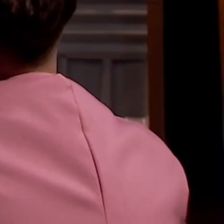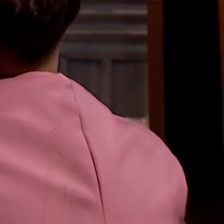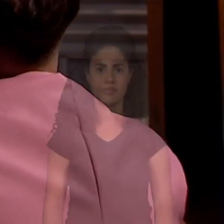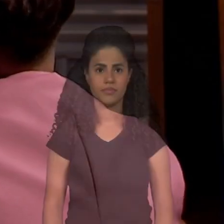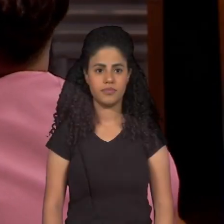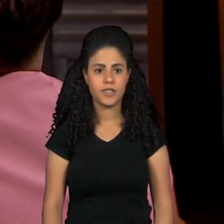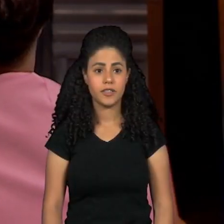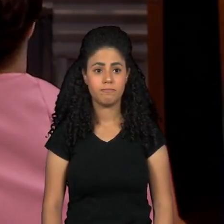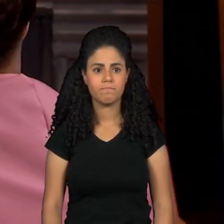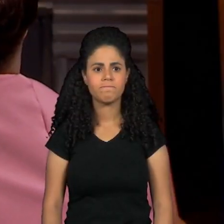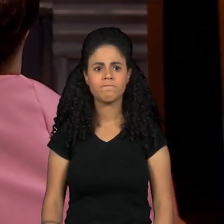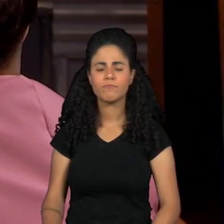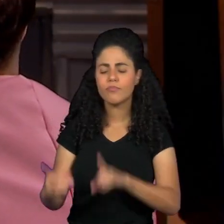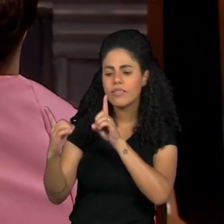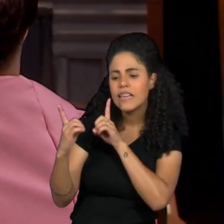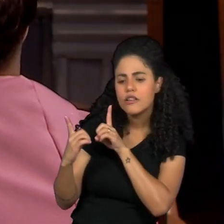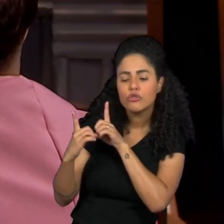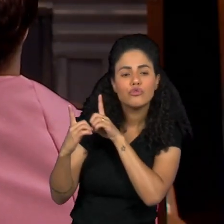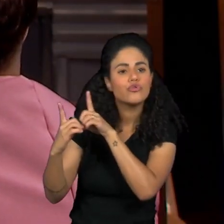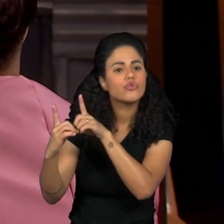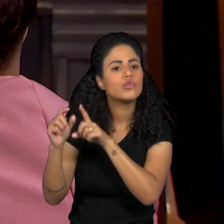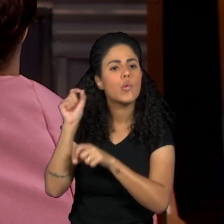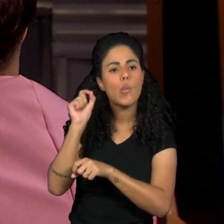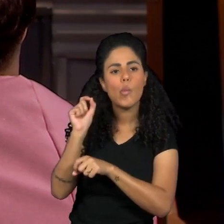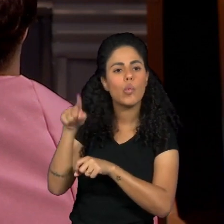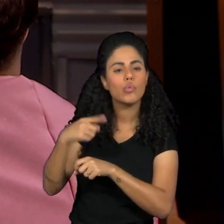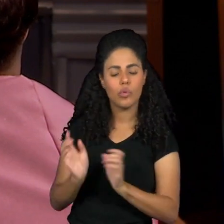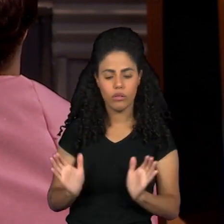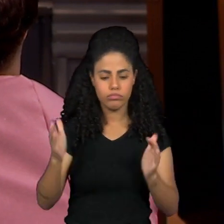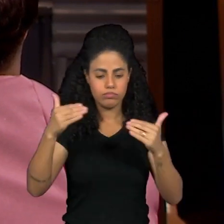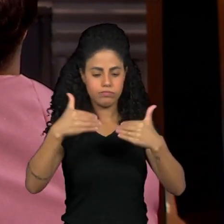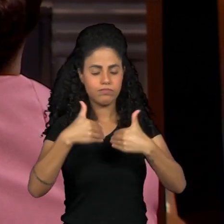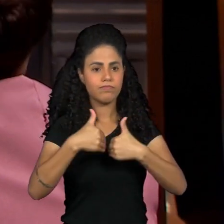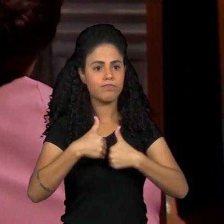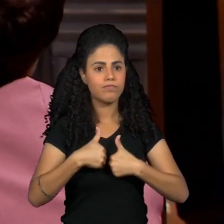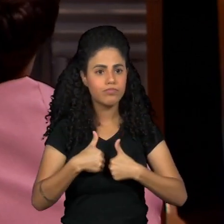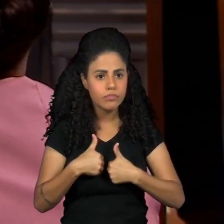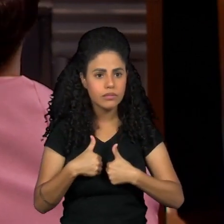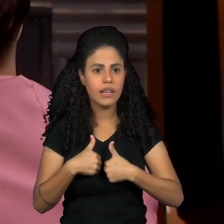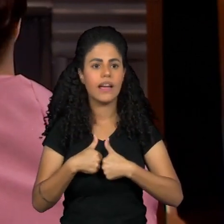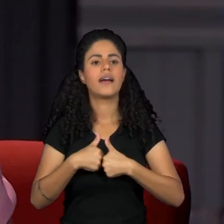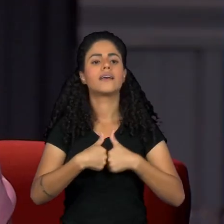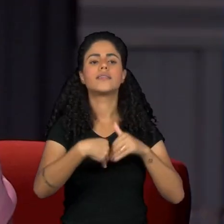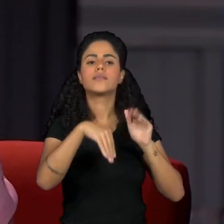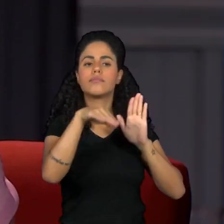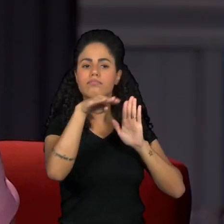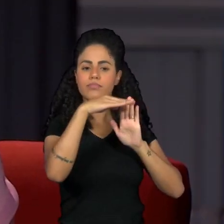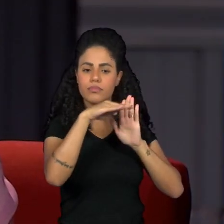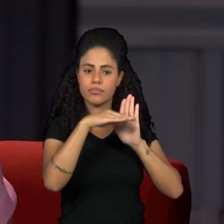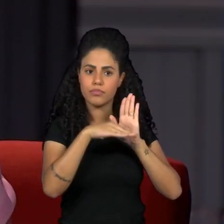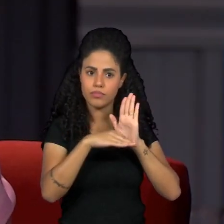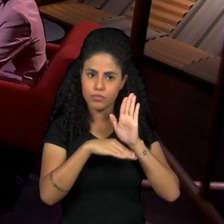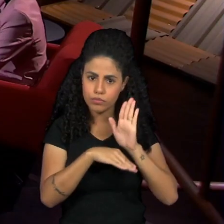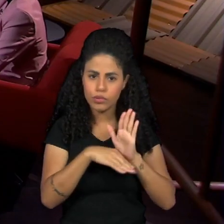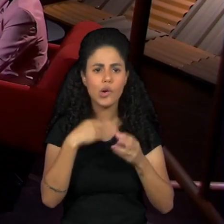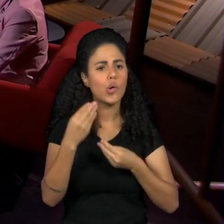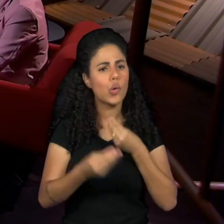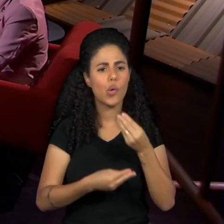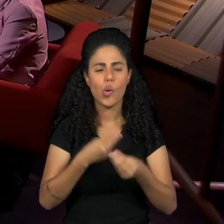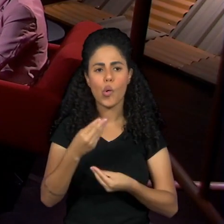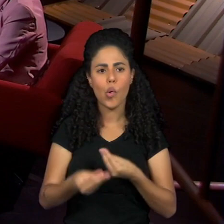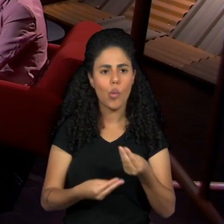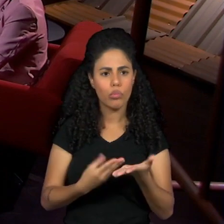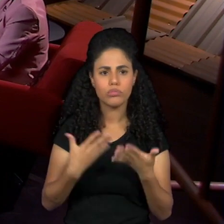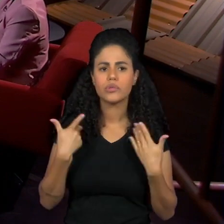O diagnóstico do autismo agora, ele está dividido em níveis. Níveis de suporte. De suporte. Isso. Explica Vamos isso. lá.